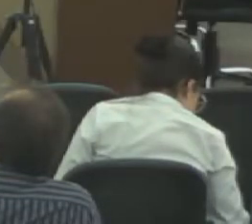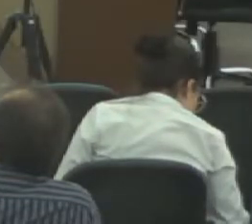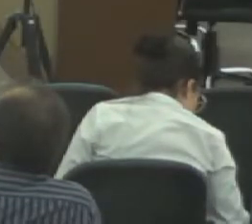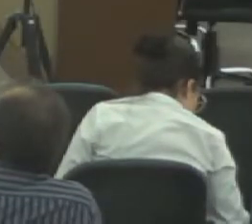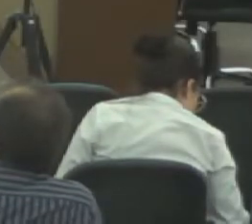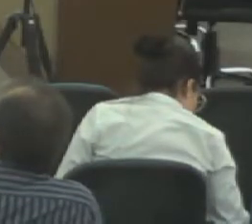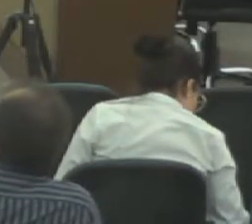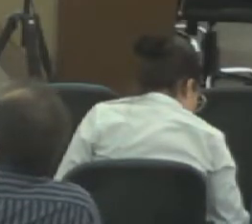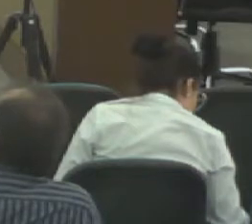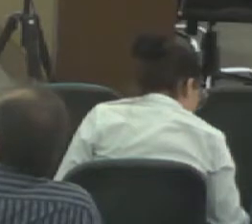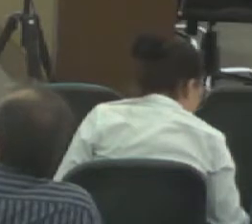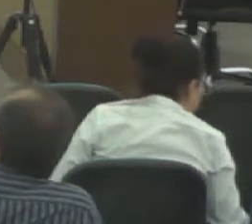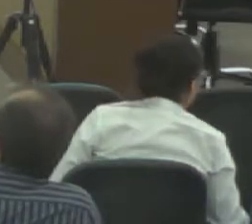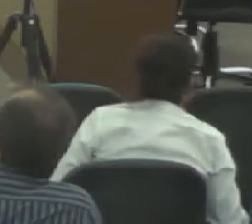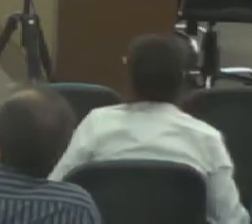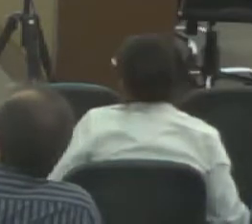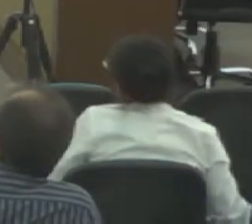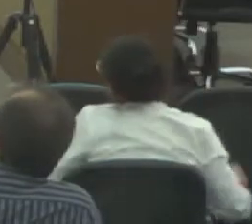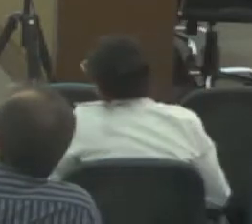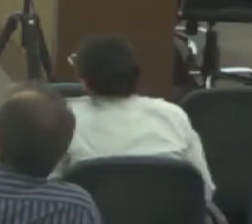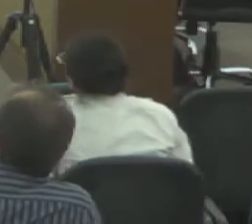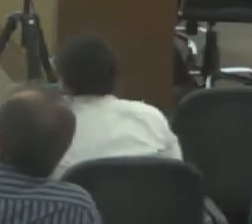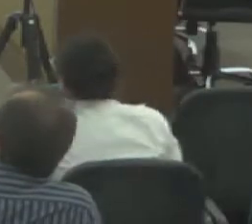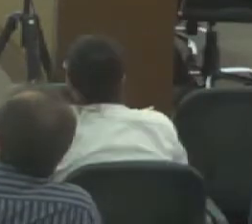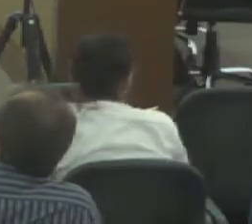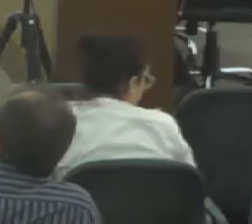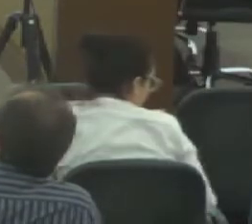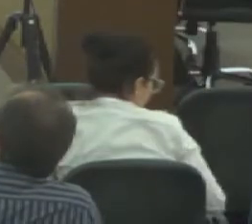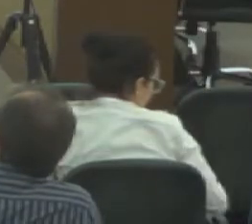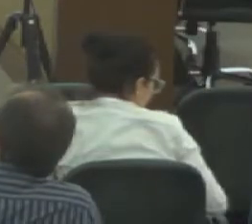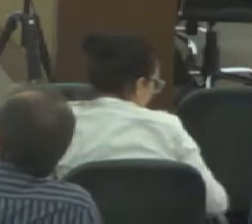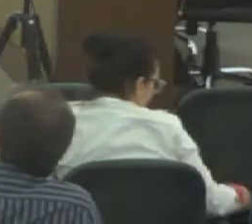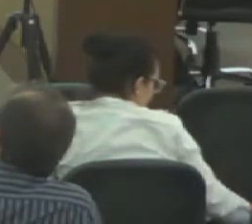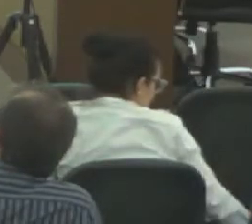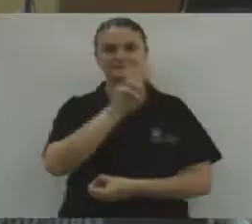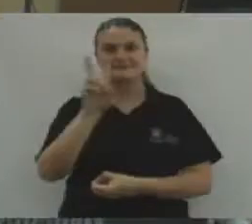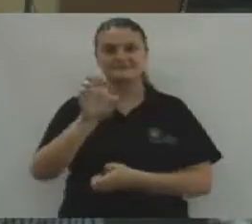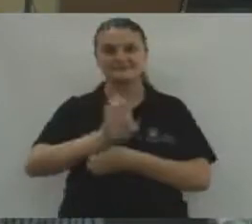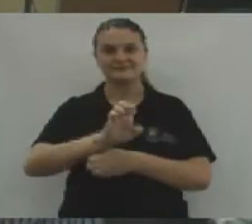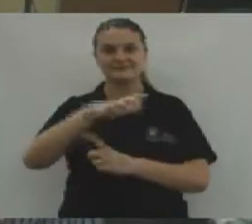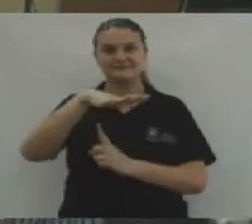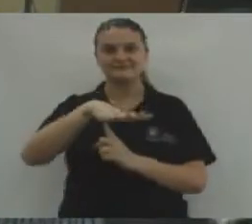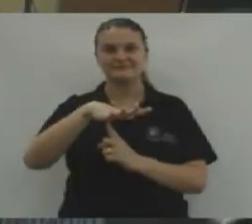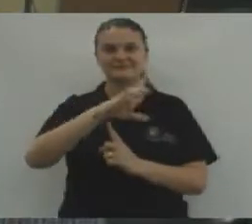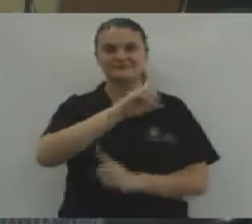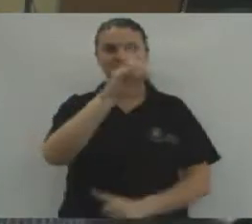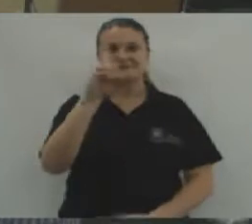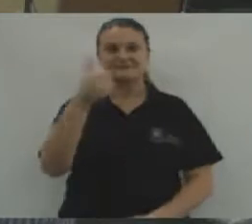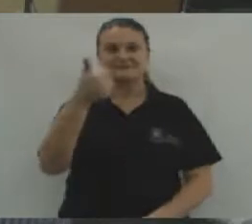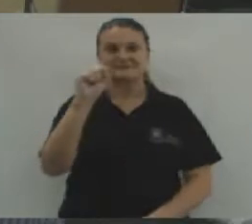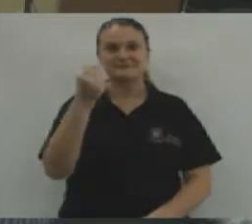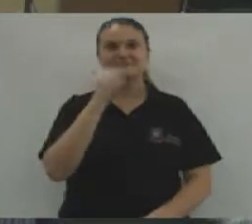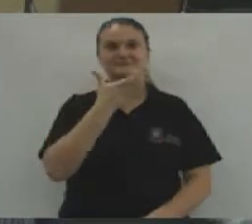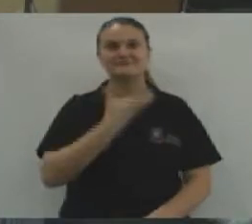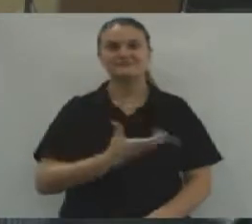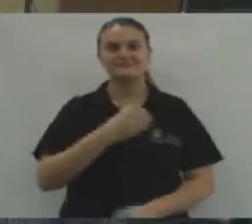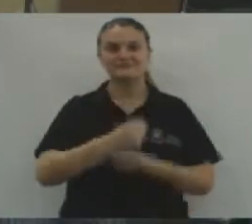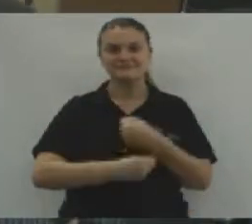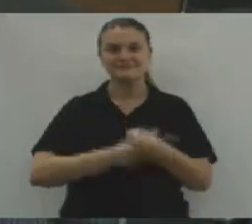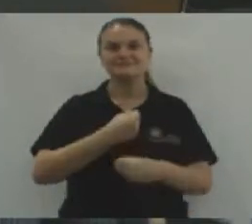Boa noite a todos. Reunião ordinária da Câmara Municipal de União da Vitória, Estado do Paraná, do dia 18 de dezembro de